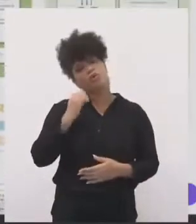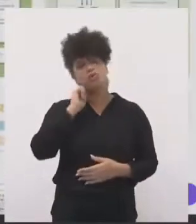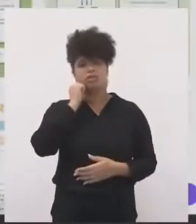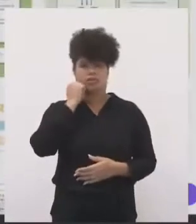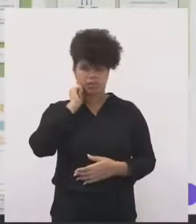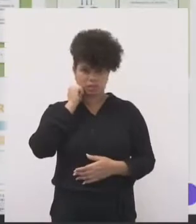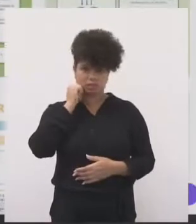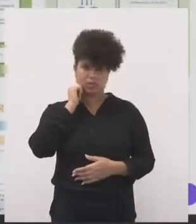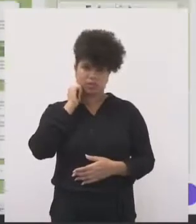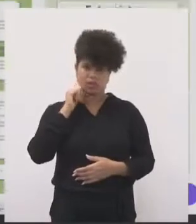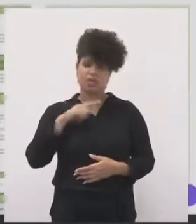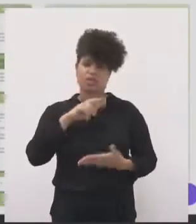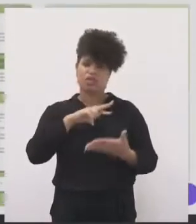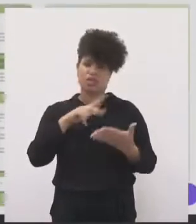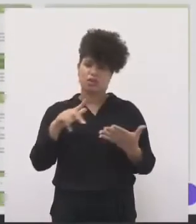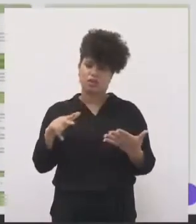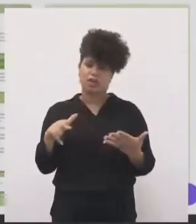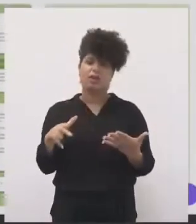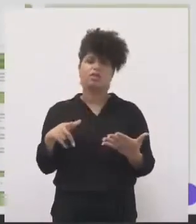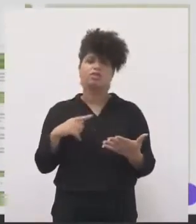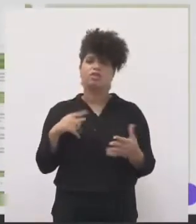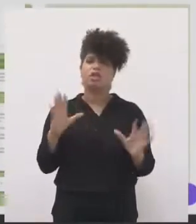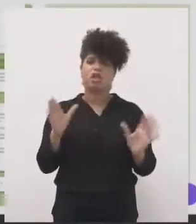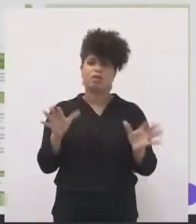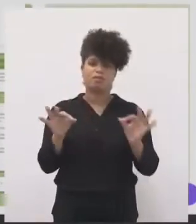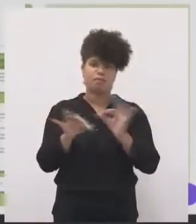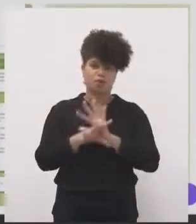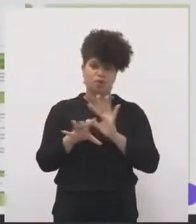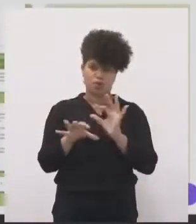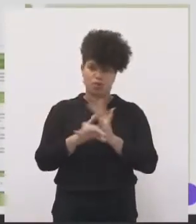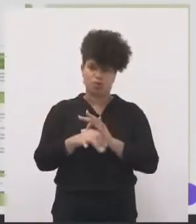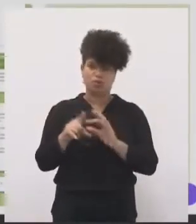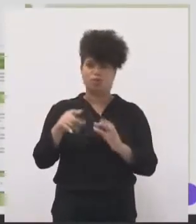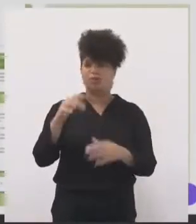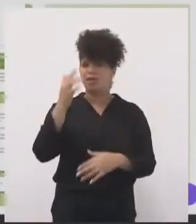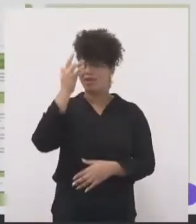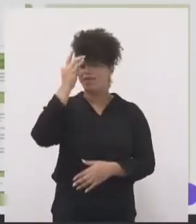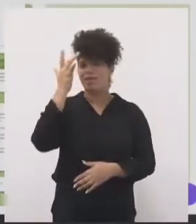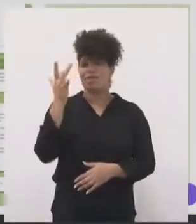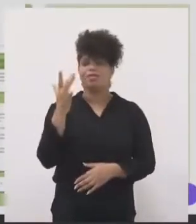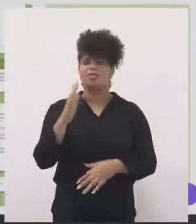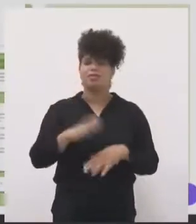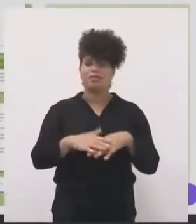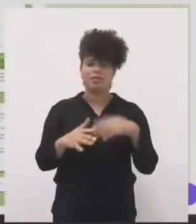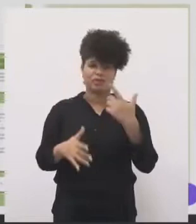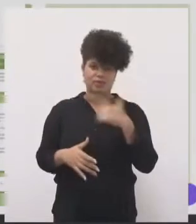ciência, que tem muitos modelinhos prontos e que podem ser facilmente editados,